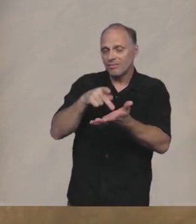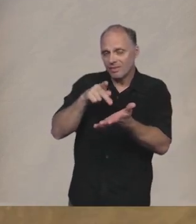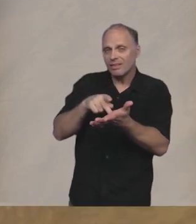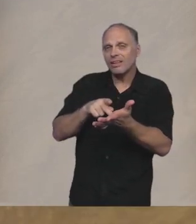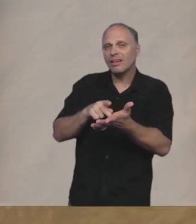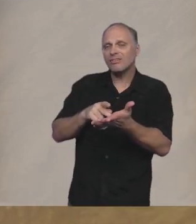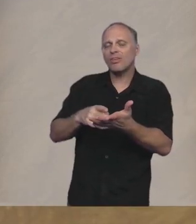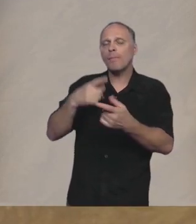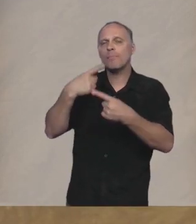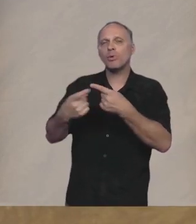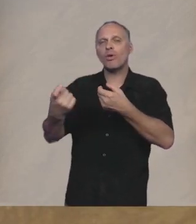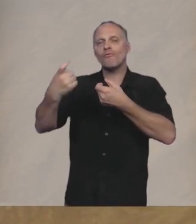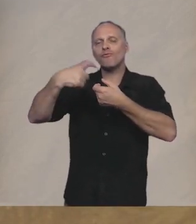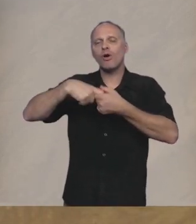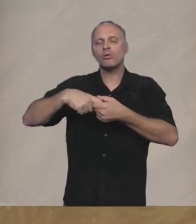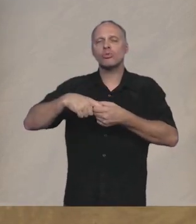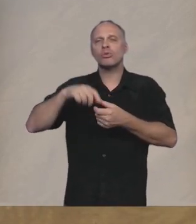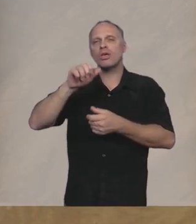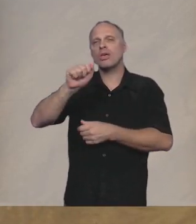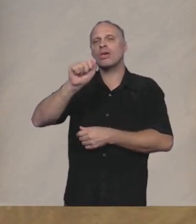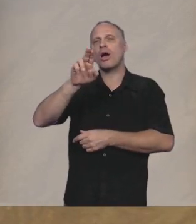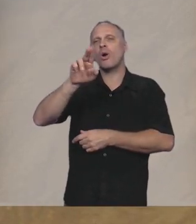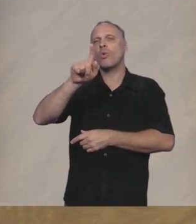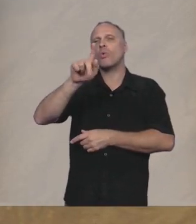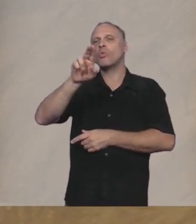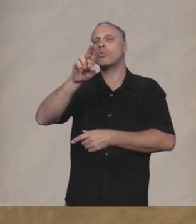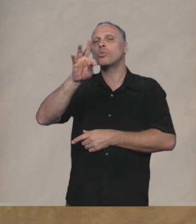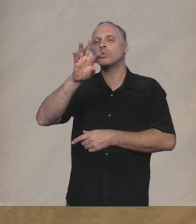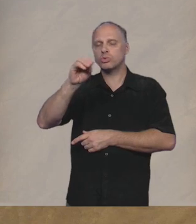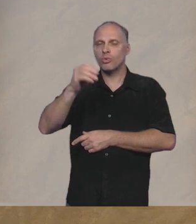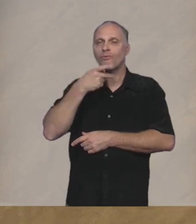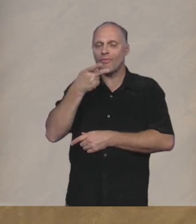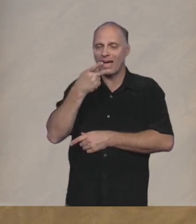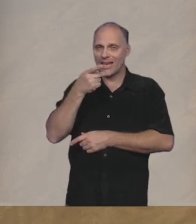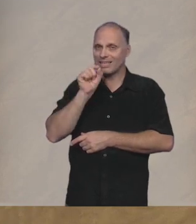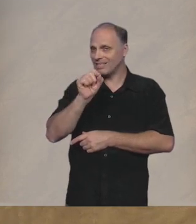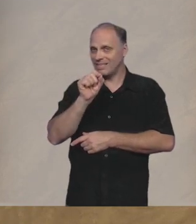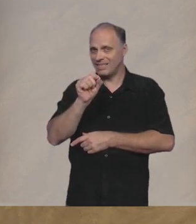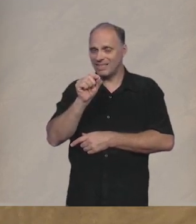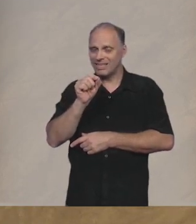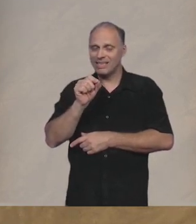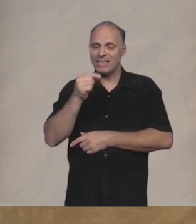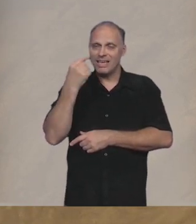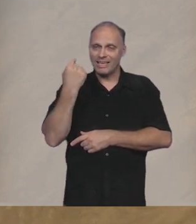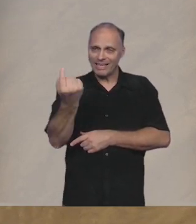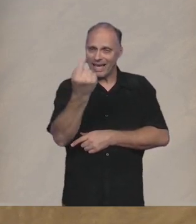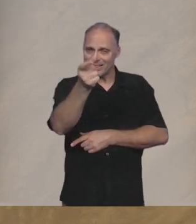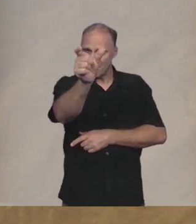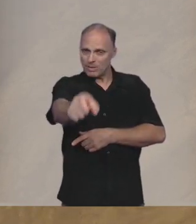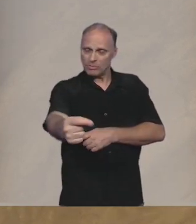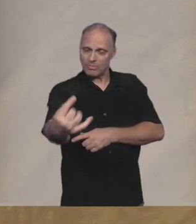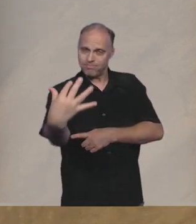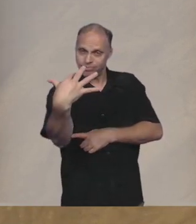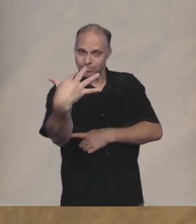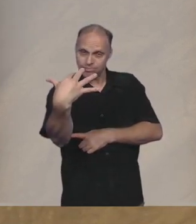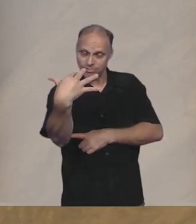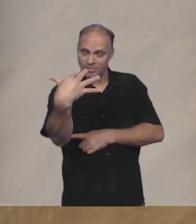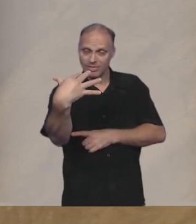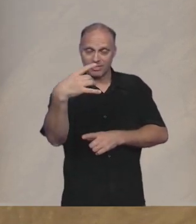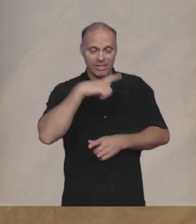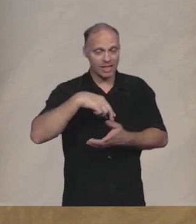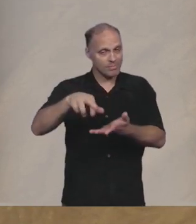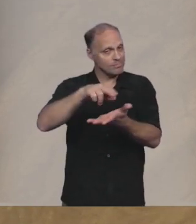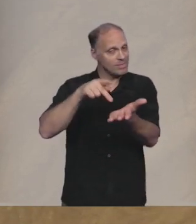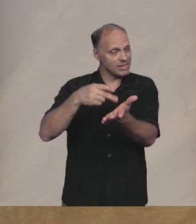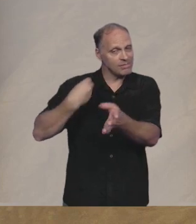defende, que cada espectador tem uma realidade, né? Mas daí a gente começou a apanhar